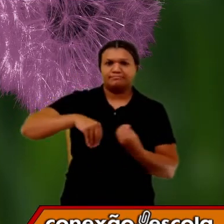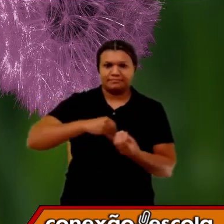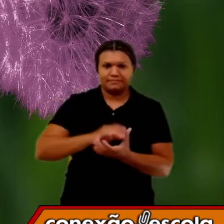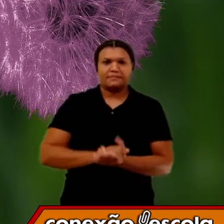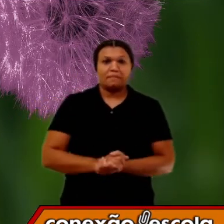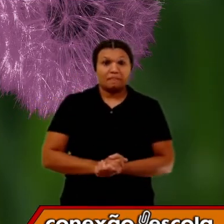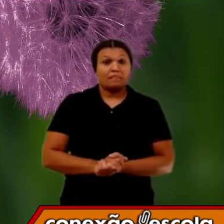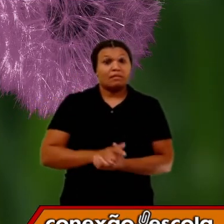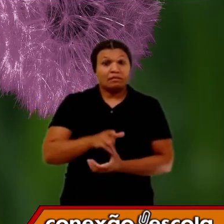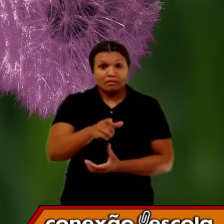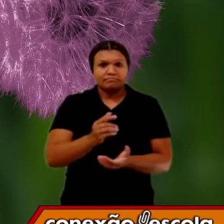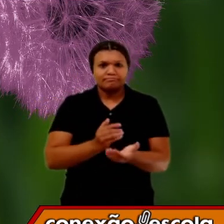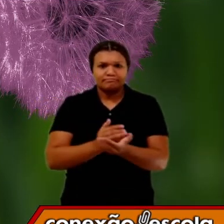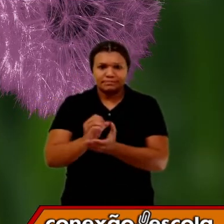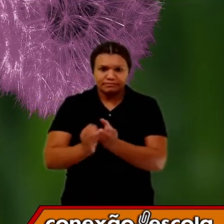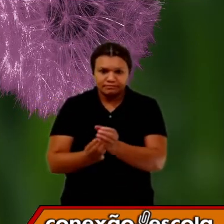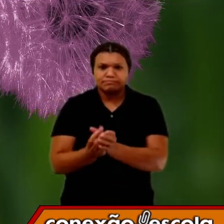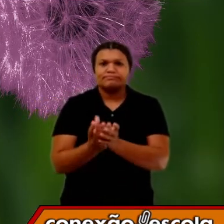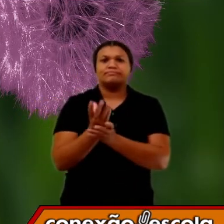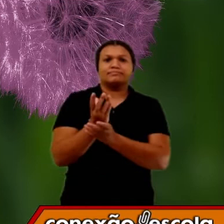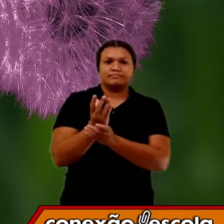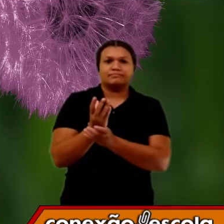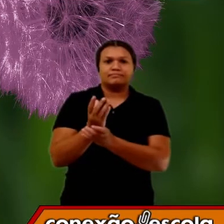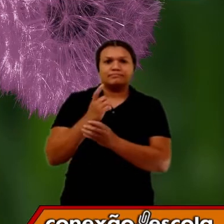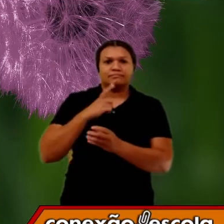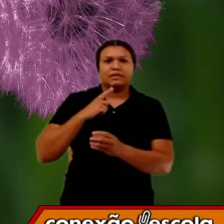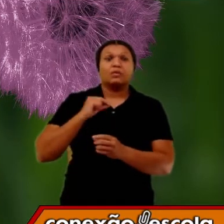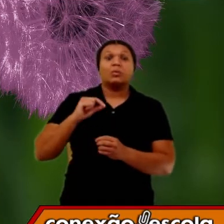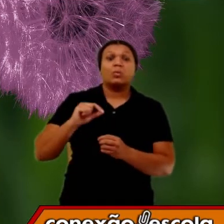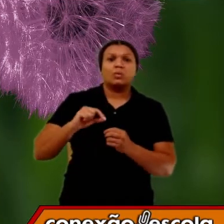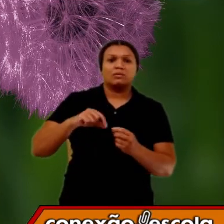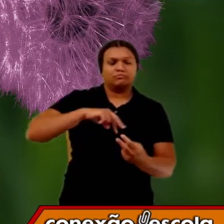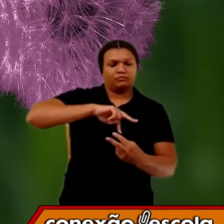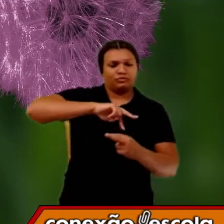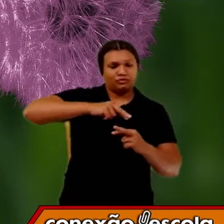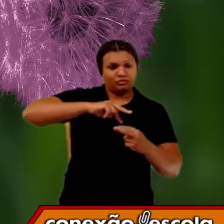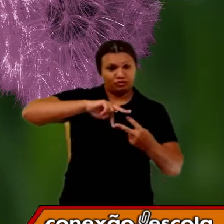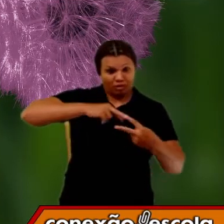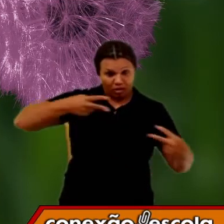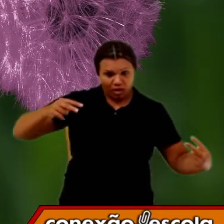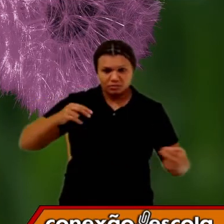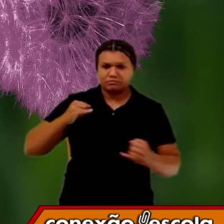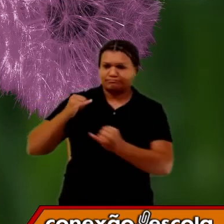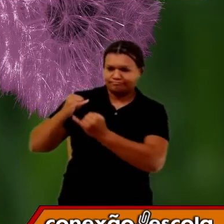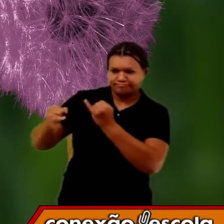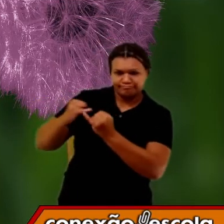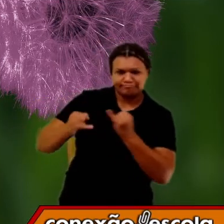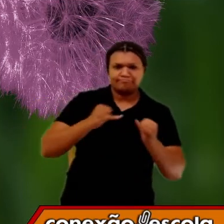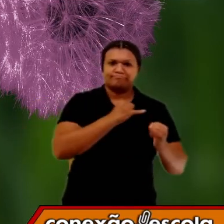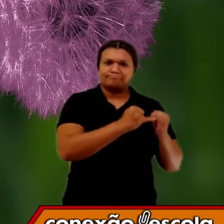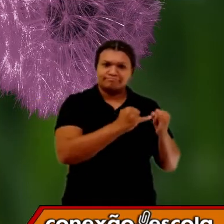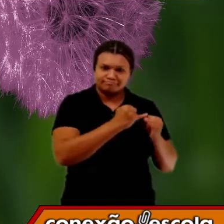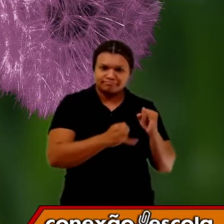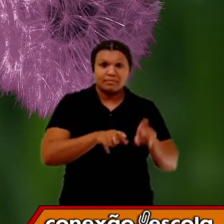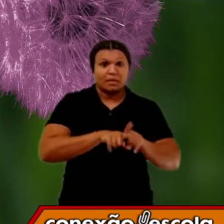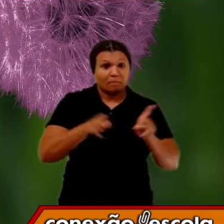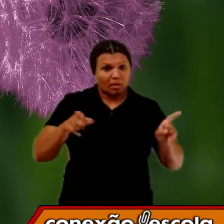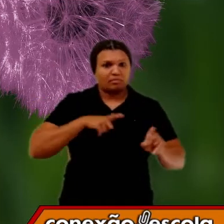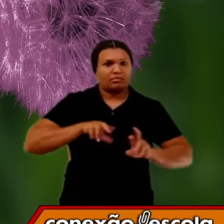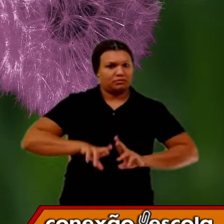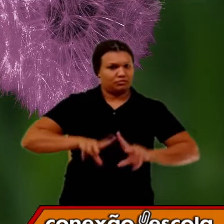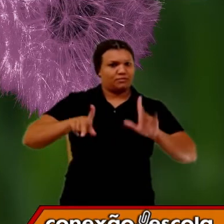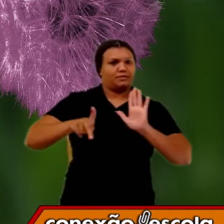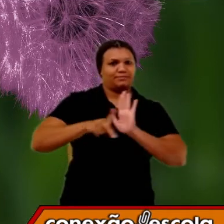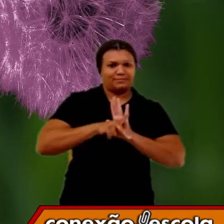biológica, fazendo com que esses descendentes sejam geneticamente parecidos, mas possuindo também